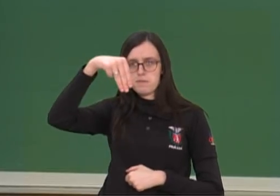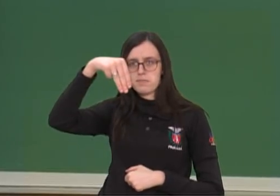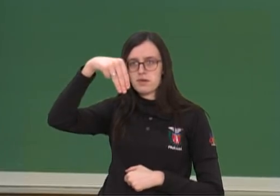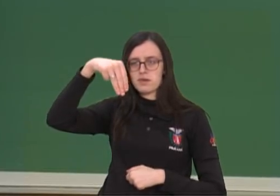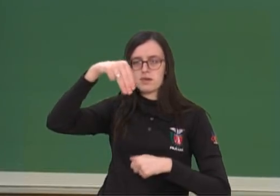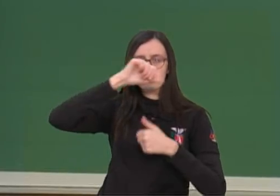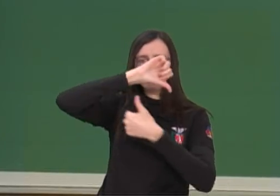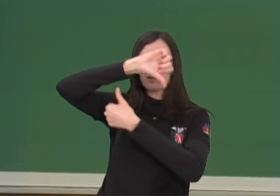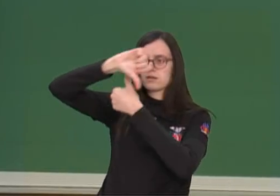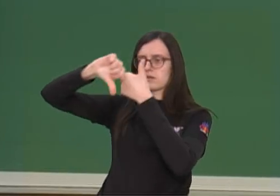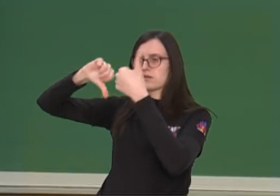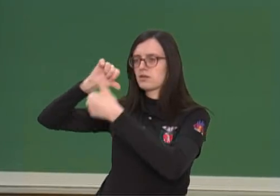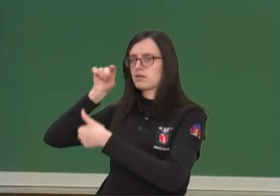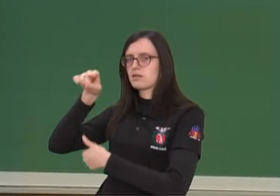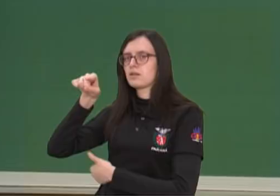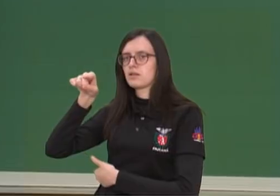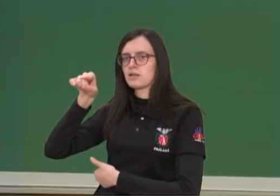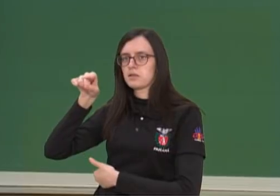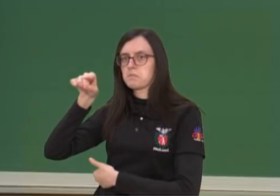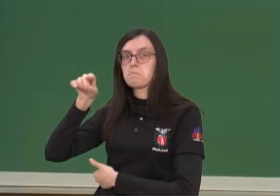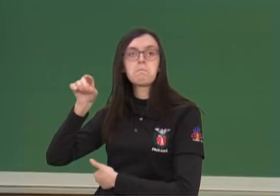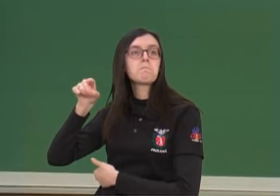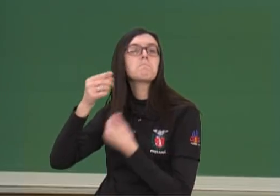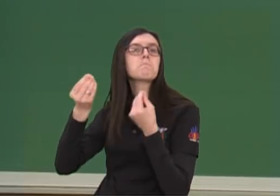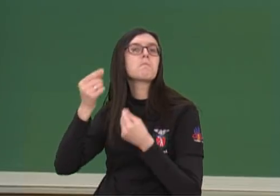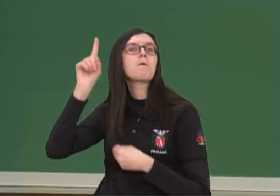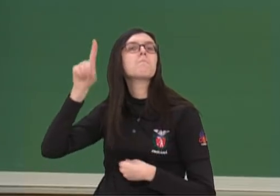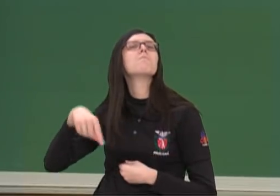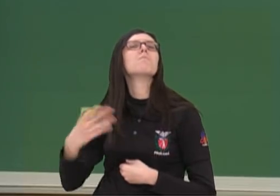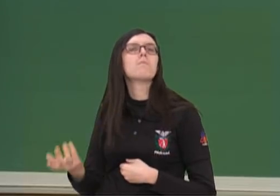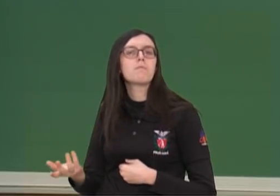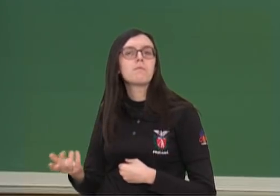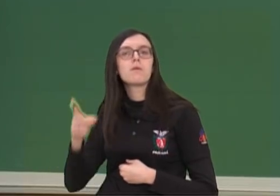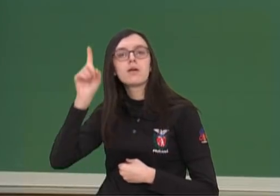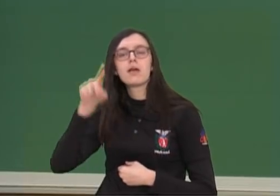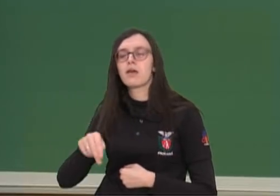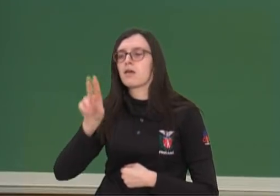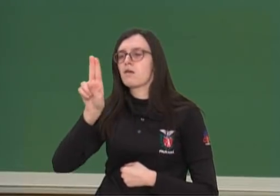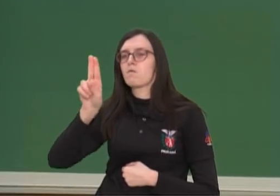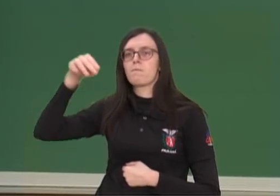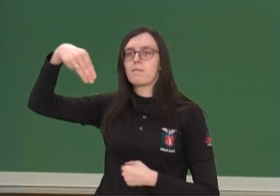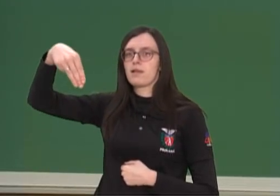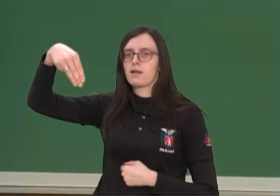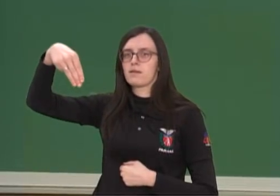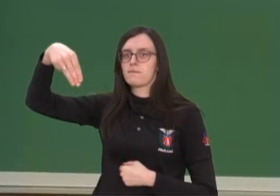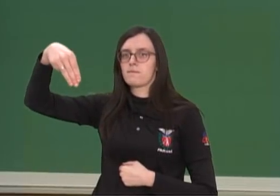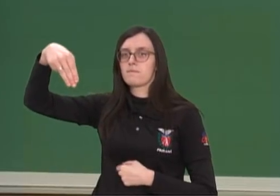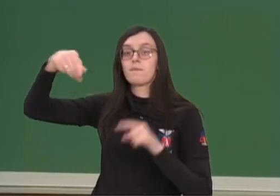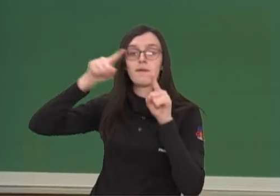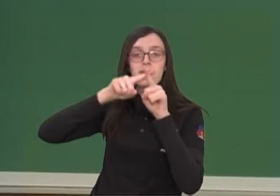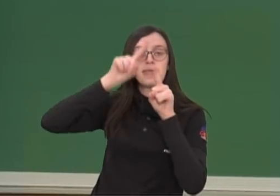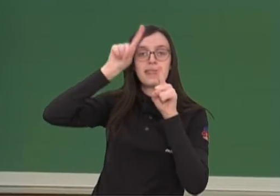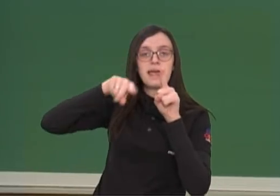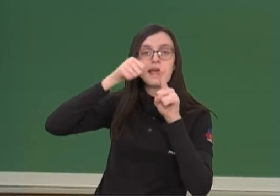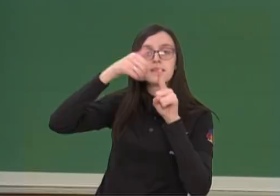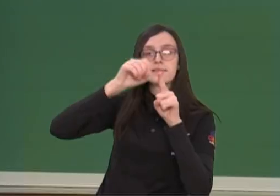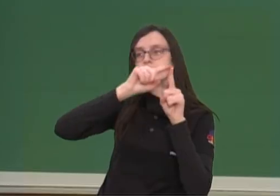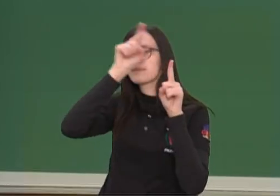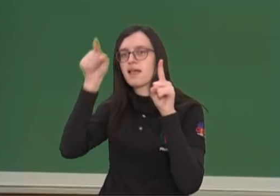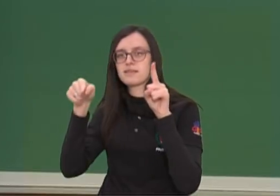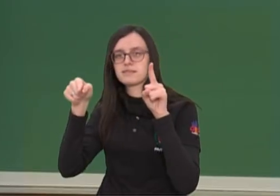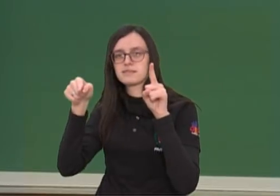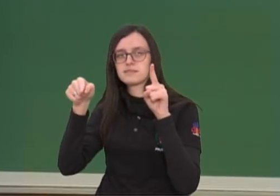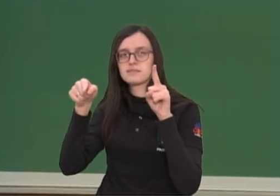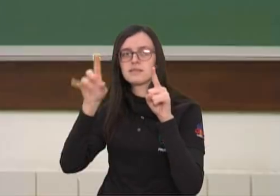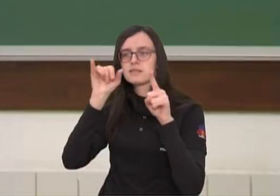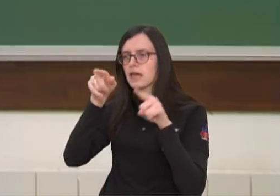Mas uma dezena de milhar vale 10 unidades de milhar. Tudo bem? Se já tinha